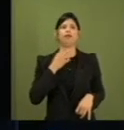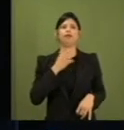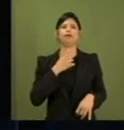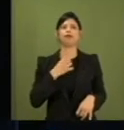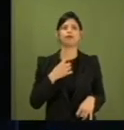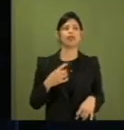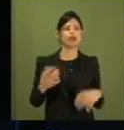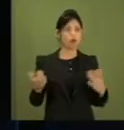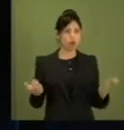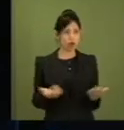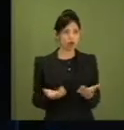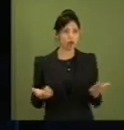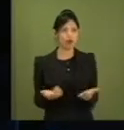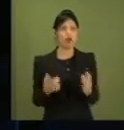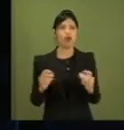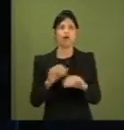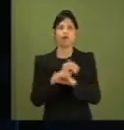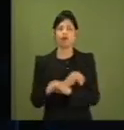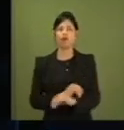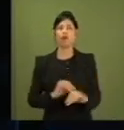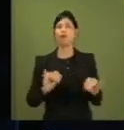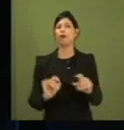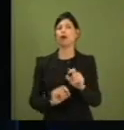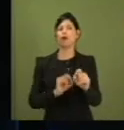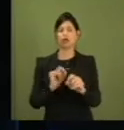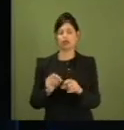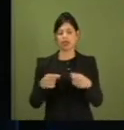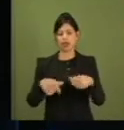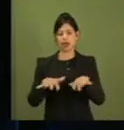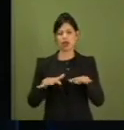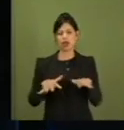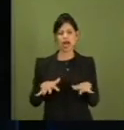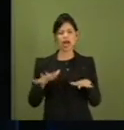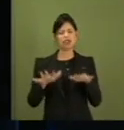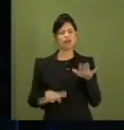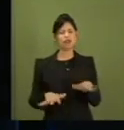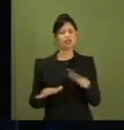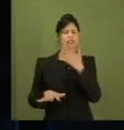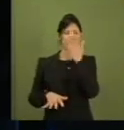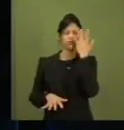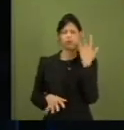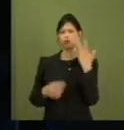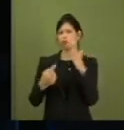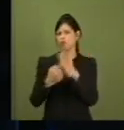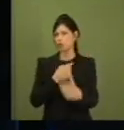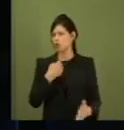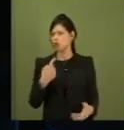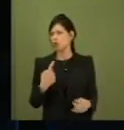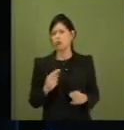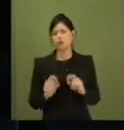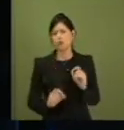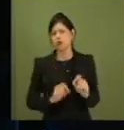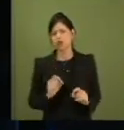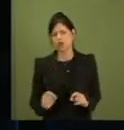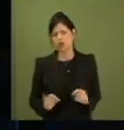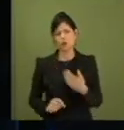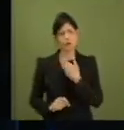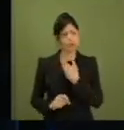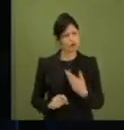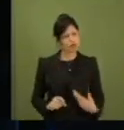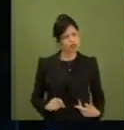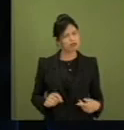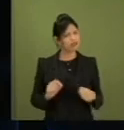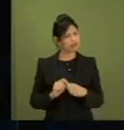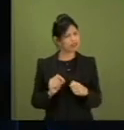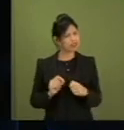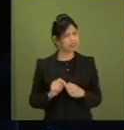aqui no plenário, porque muitos dizem, não, mas o que o governo está fazendo, né? E aí eles, de forma direta ou indireta,